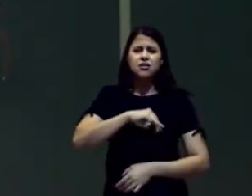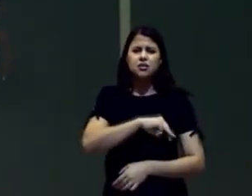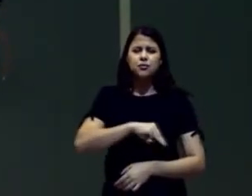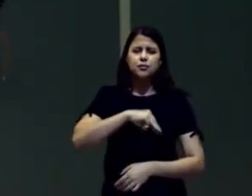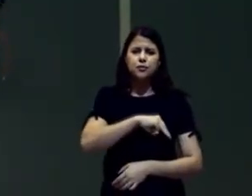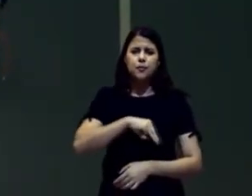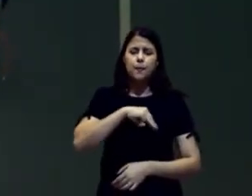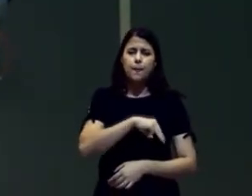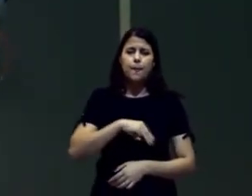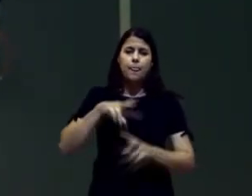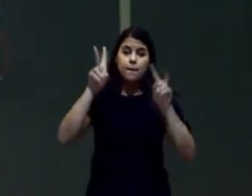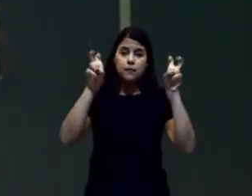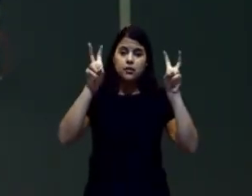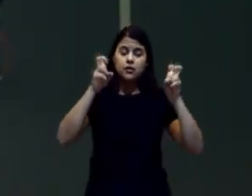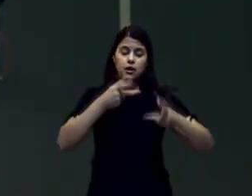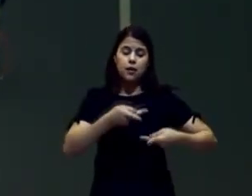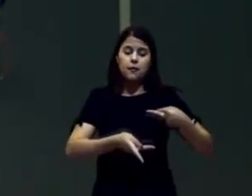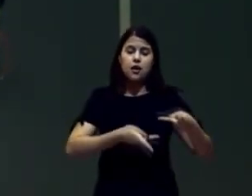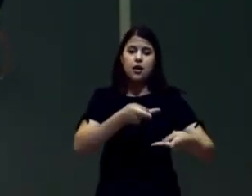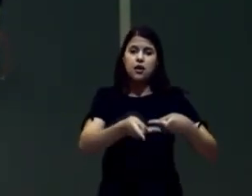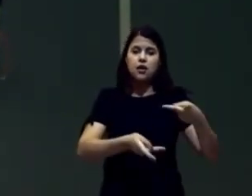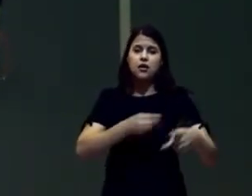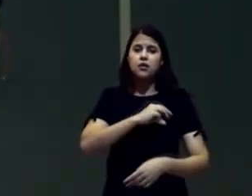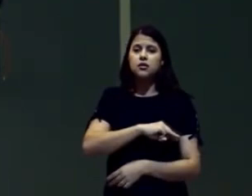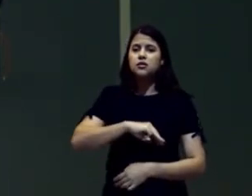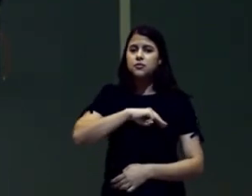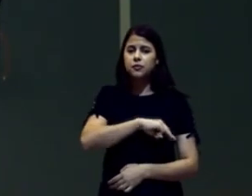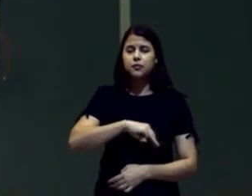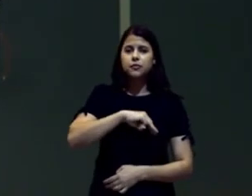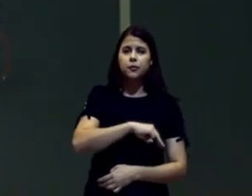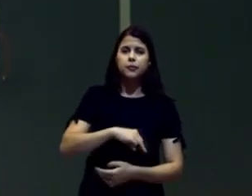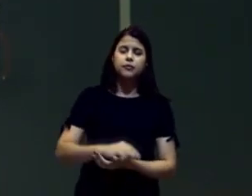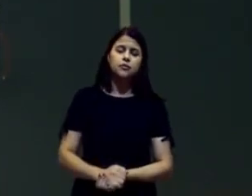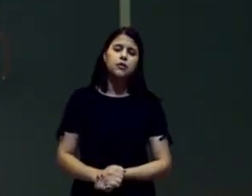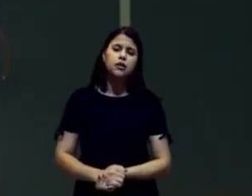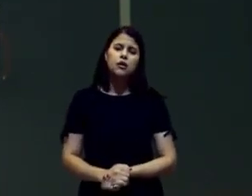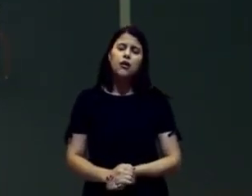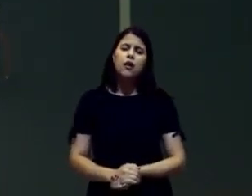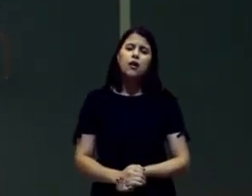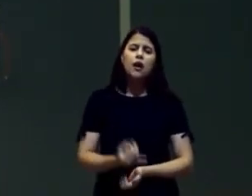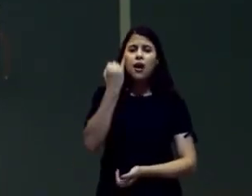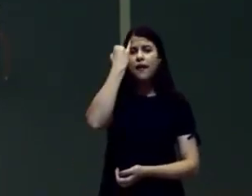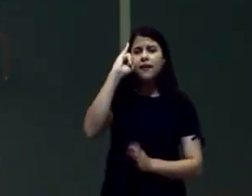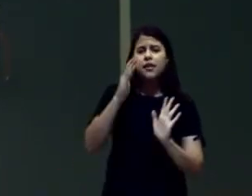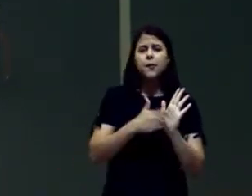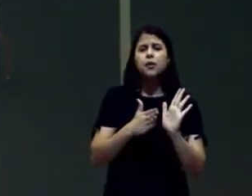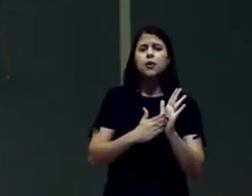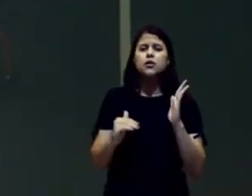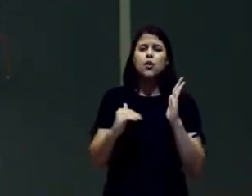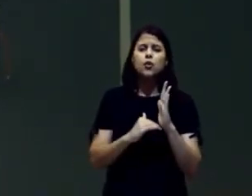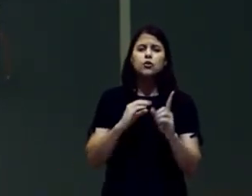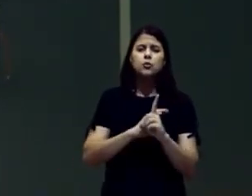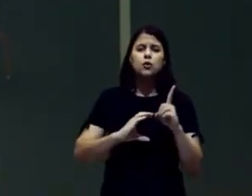missionária é o tema da mensagem que nós temos para essa noite. E a nossa proposta nesse último culto de missão